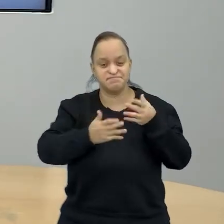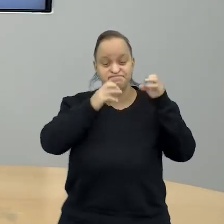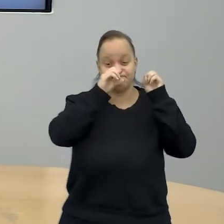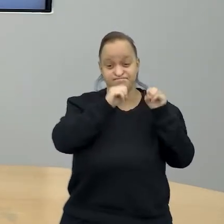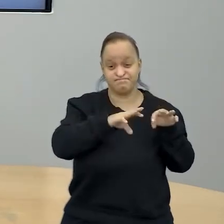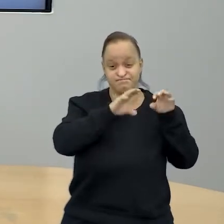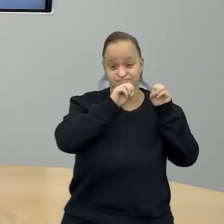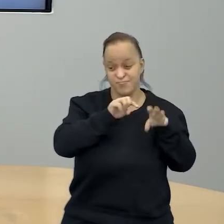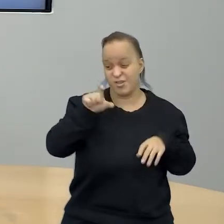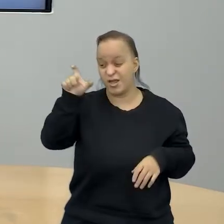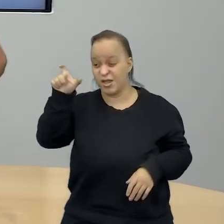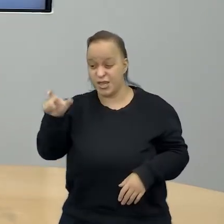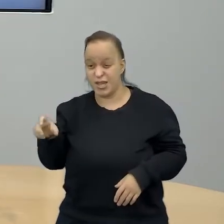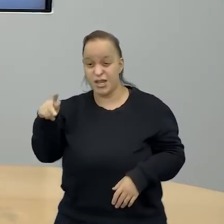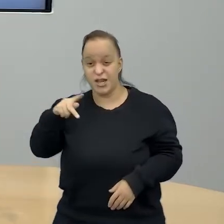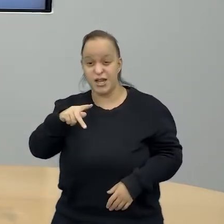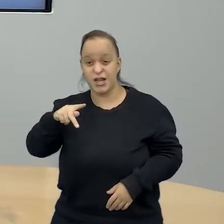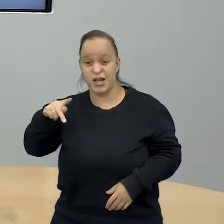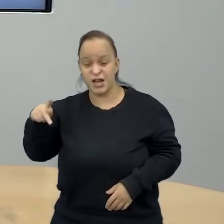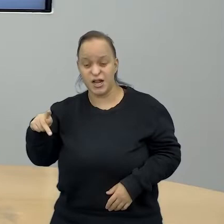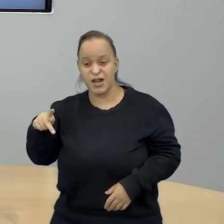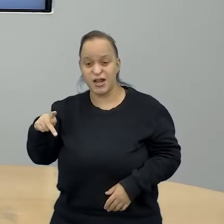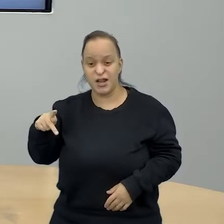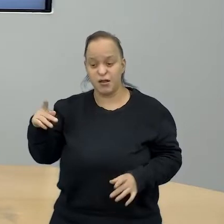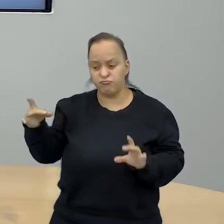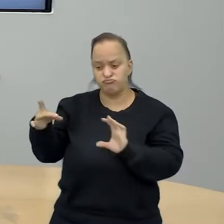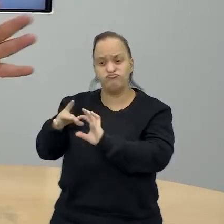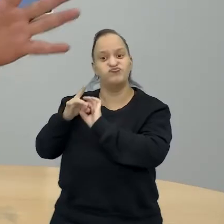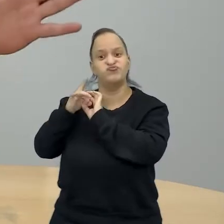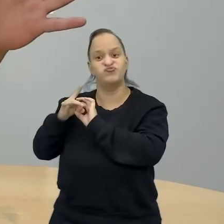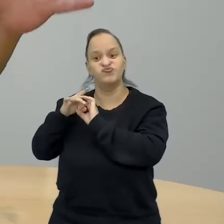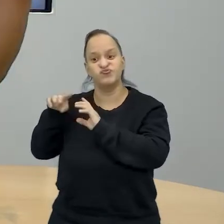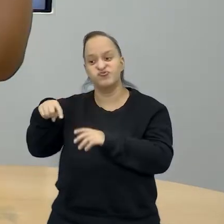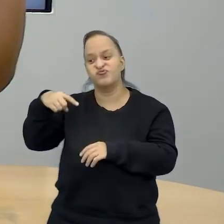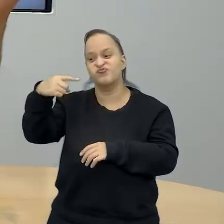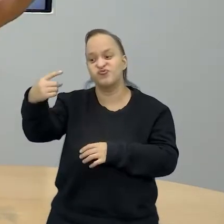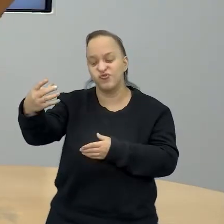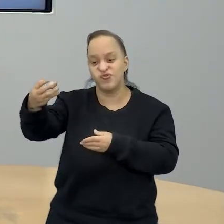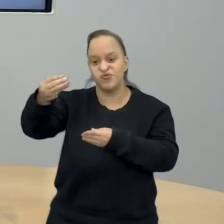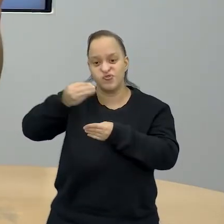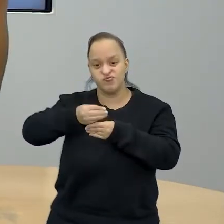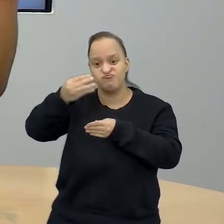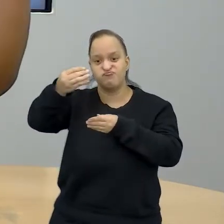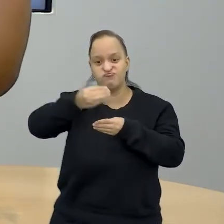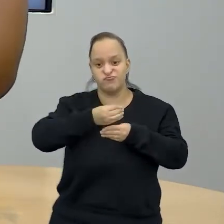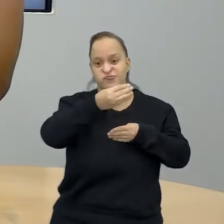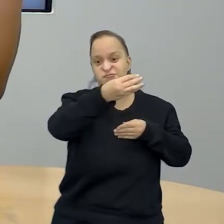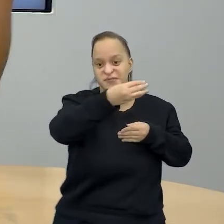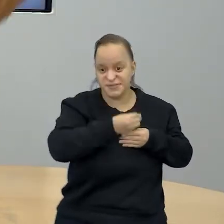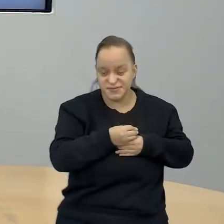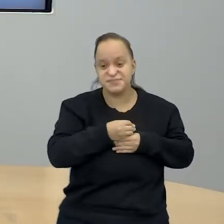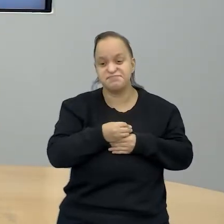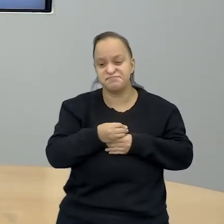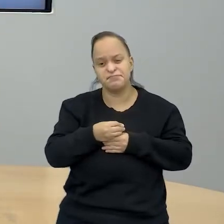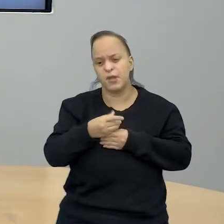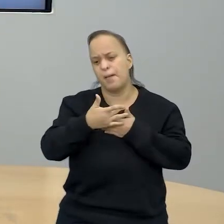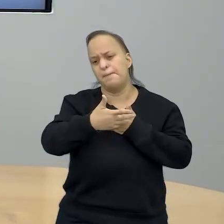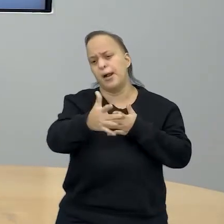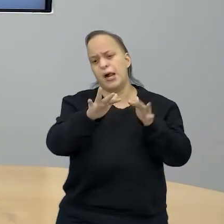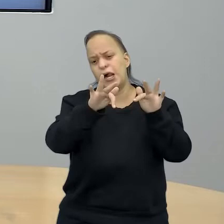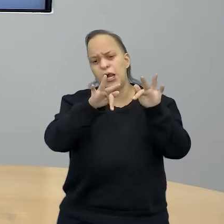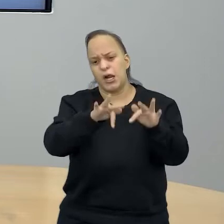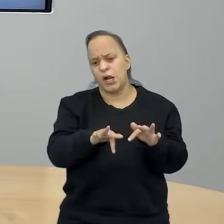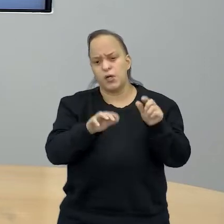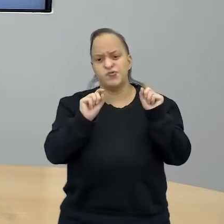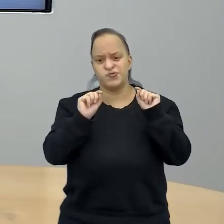complementa o dele, que vai complementar o outro, que vai complementar o outro, tá? Então, no final, este aprofundamento no geral